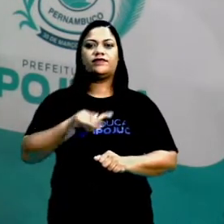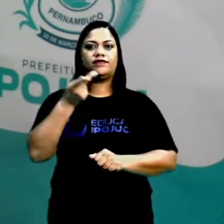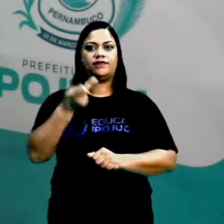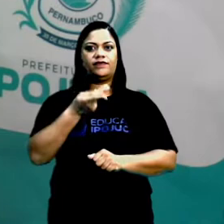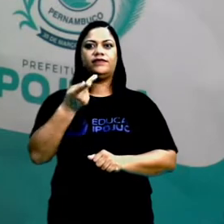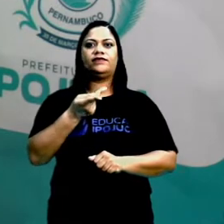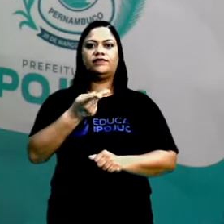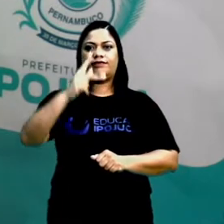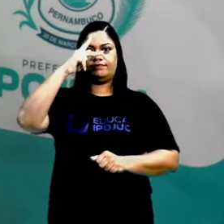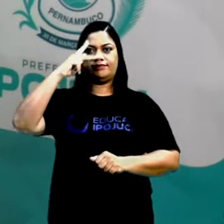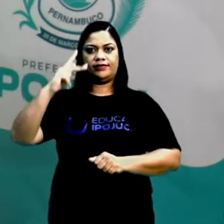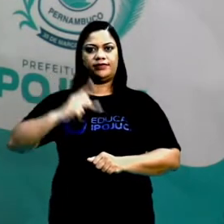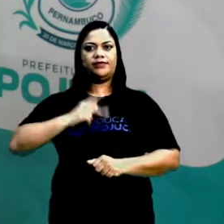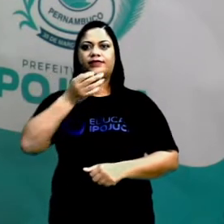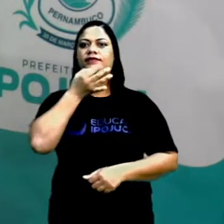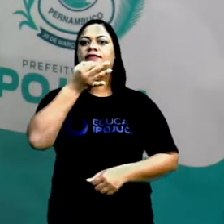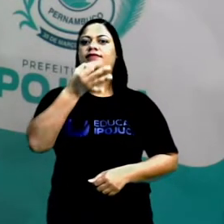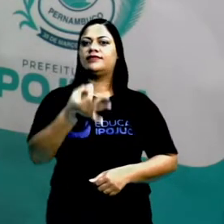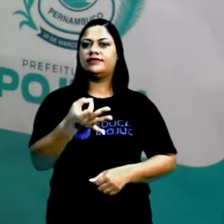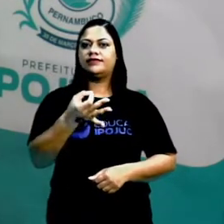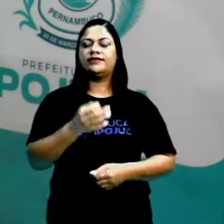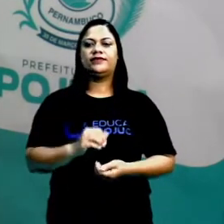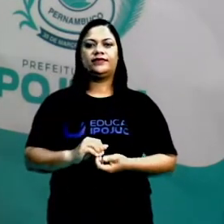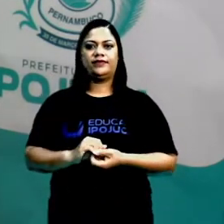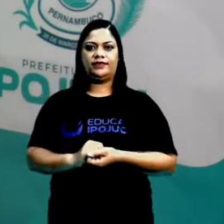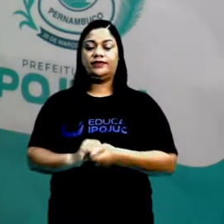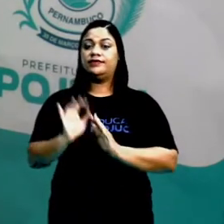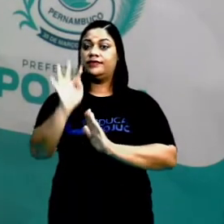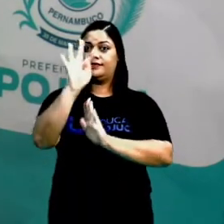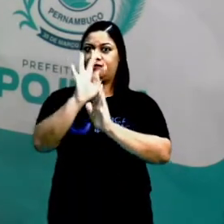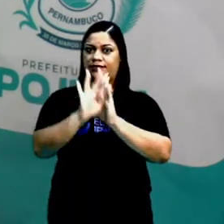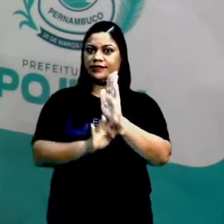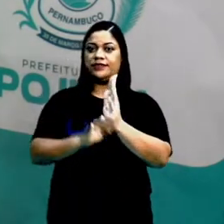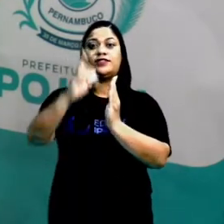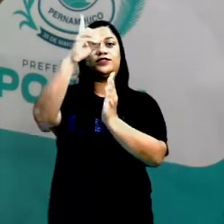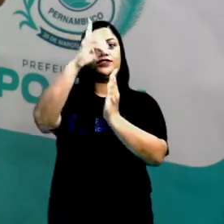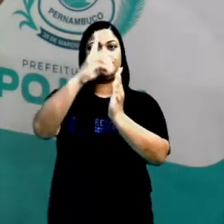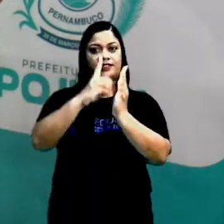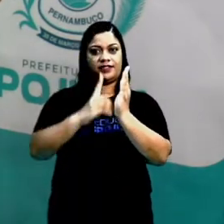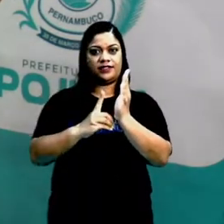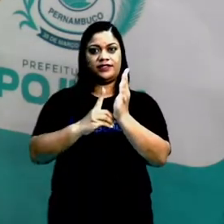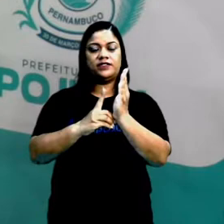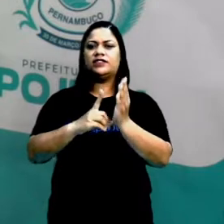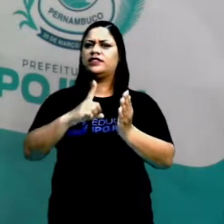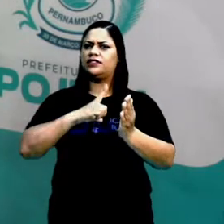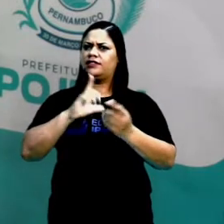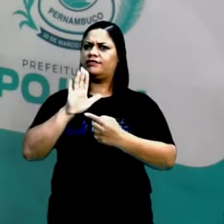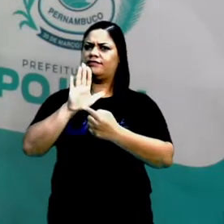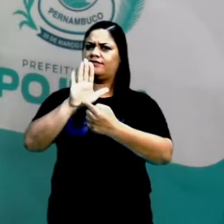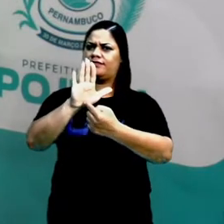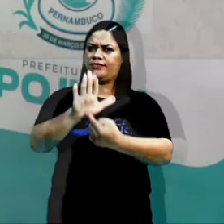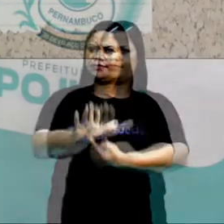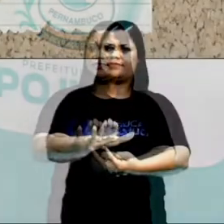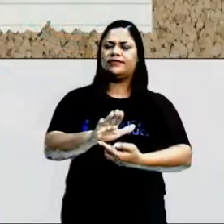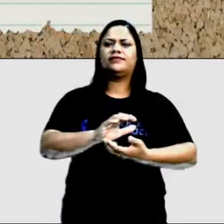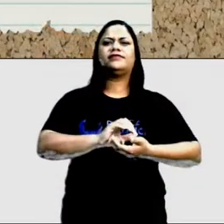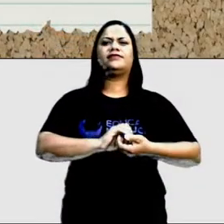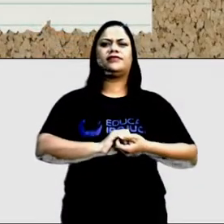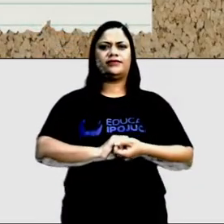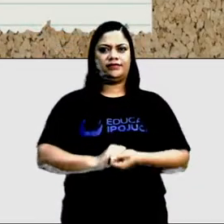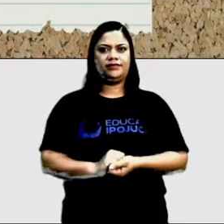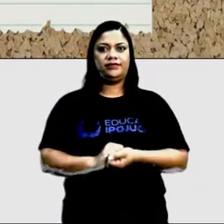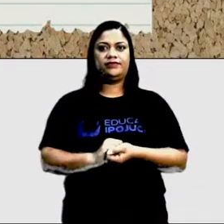sobre aquele determinado assunto. Ele é um texto dissertativo, que traz argumentos sobre o